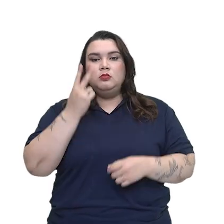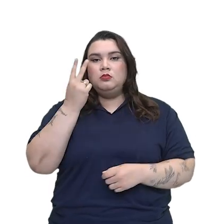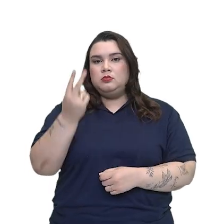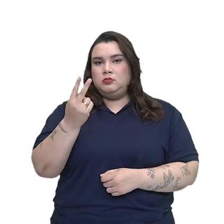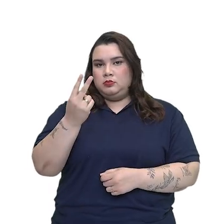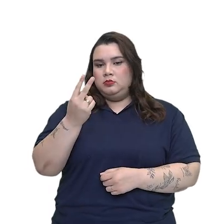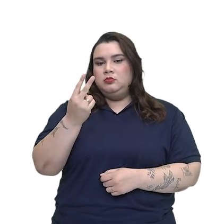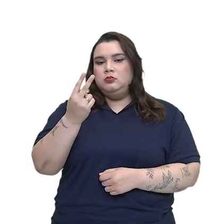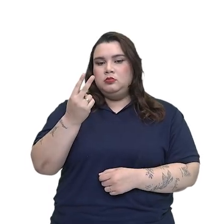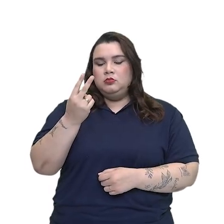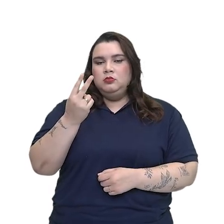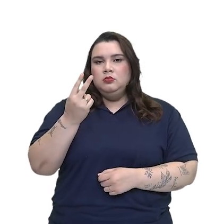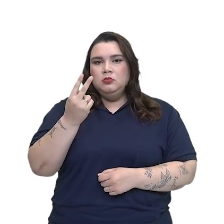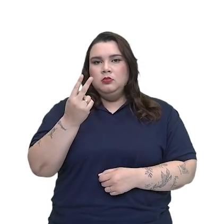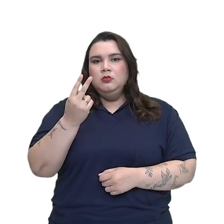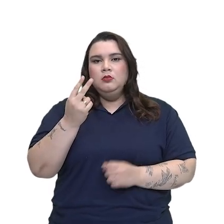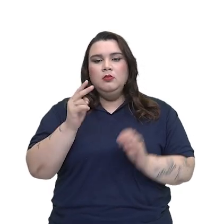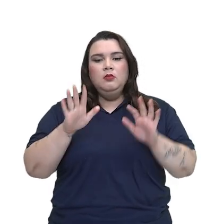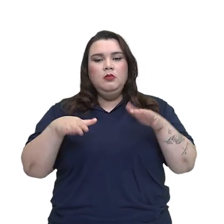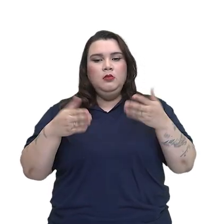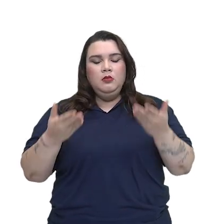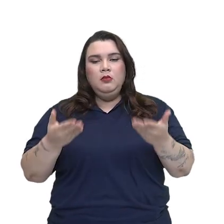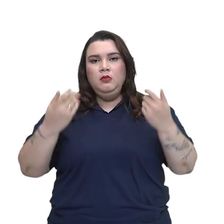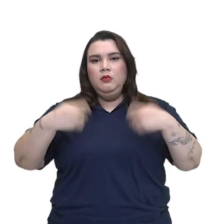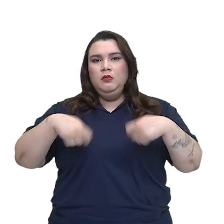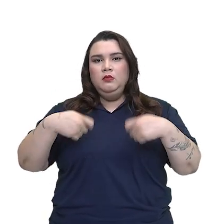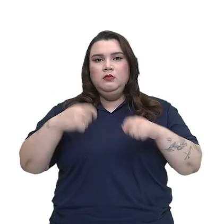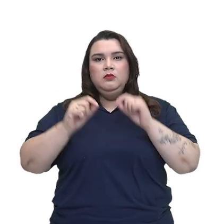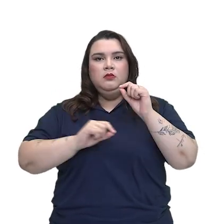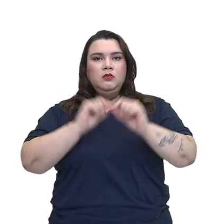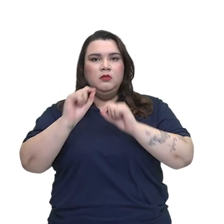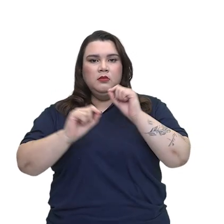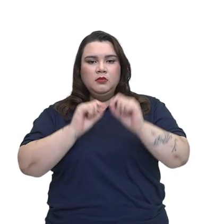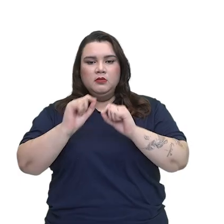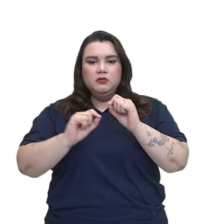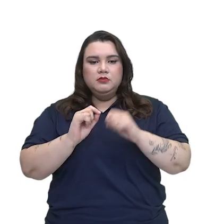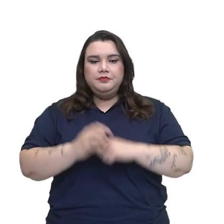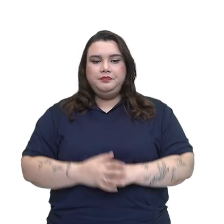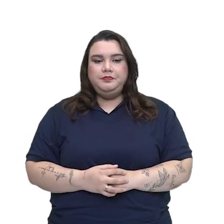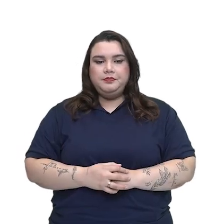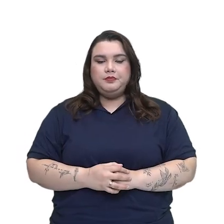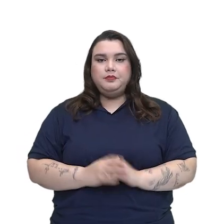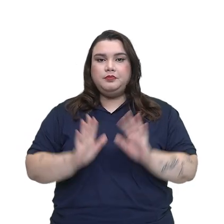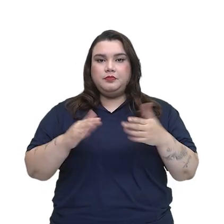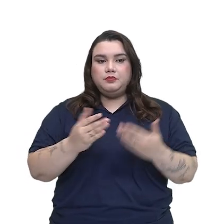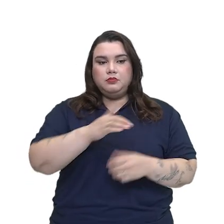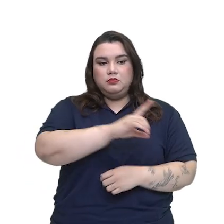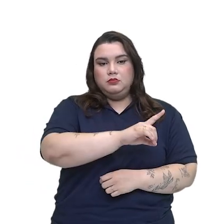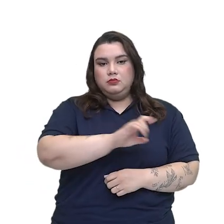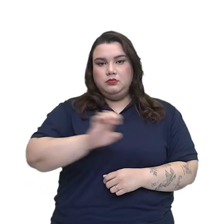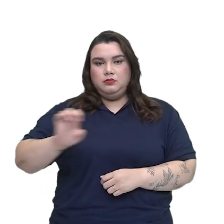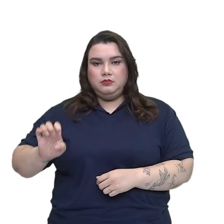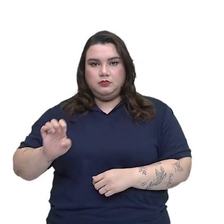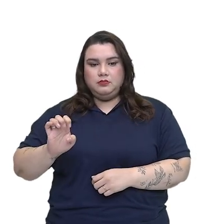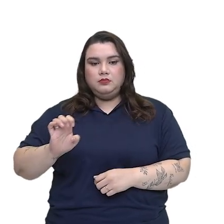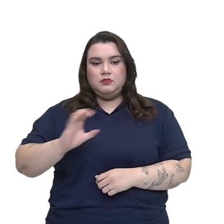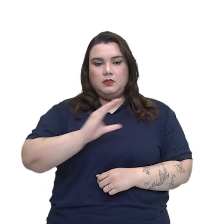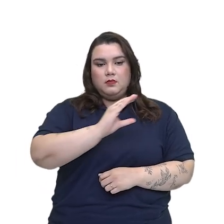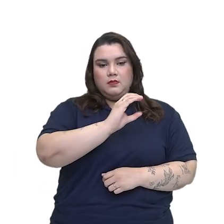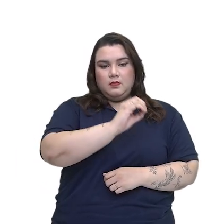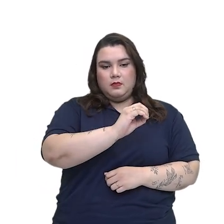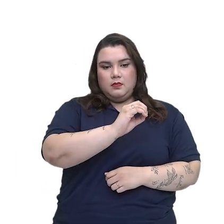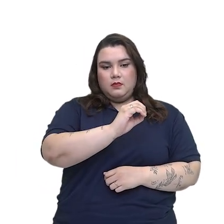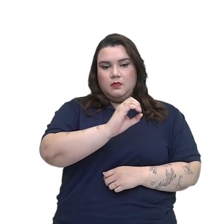de quantas casas? 2 casas, que vai ser colocada da direita para a esquerda. Só. Aqui lá vem,